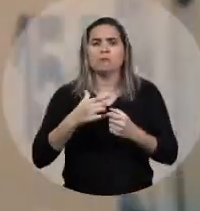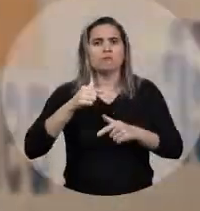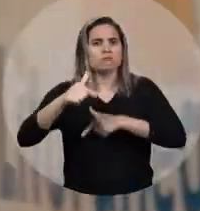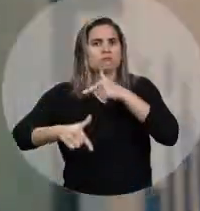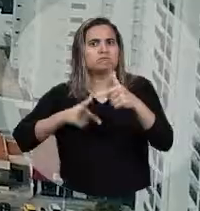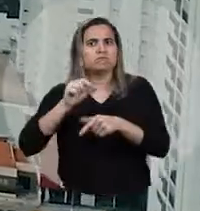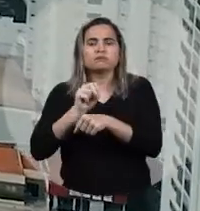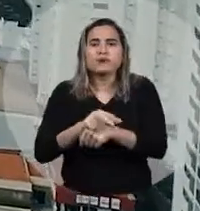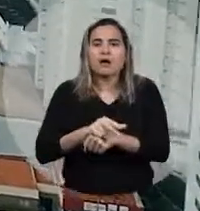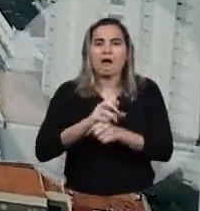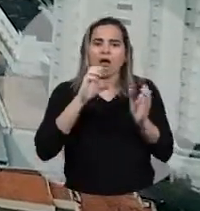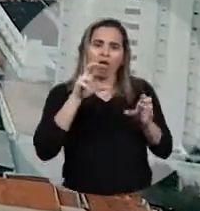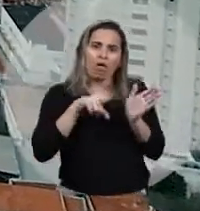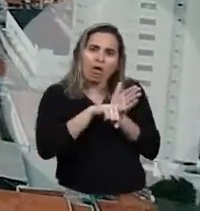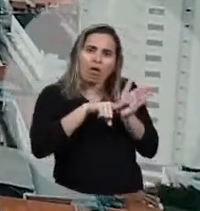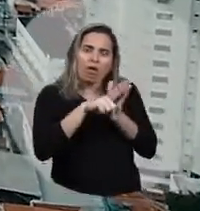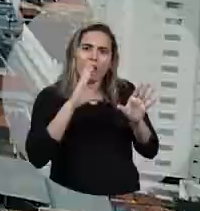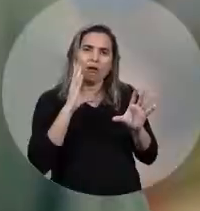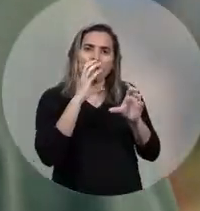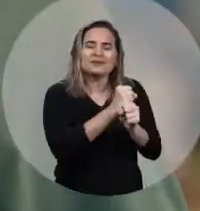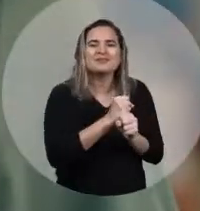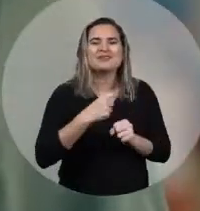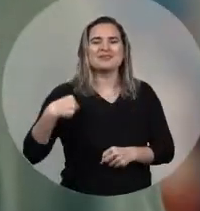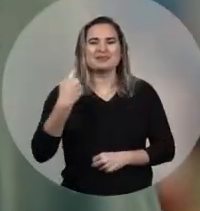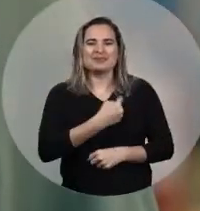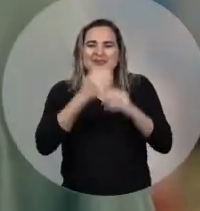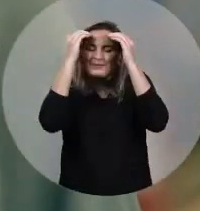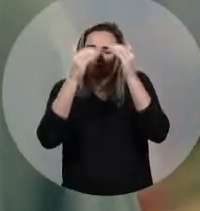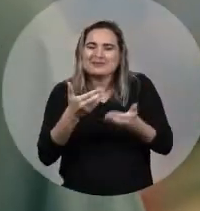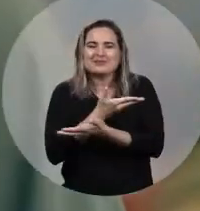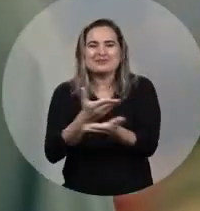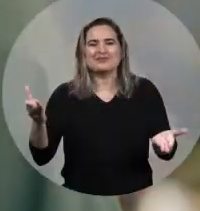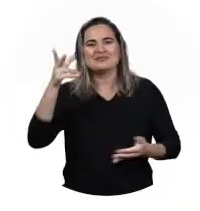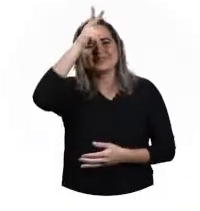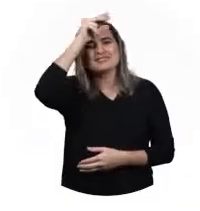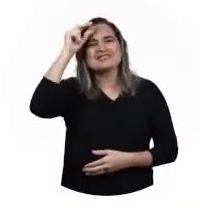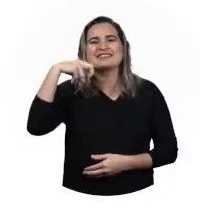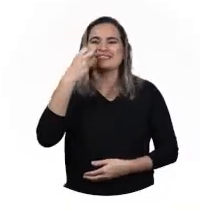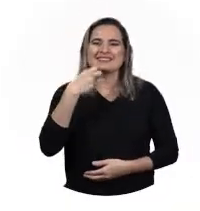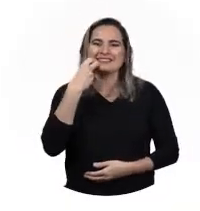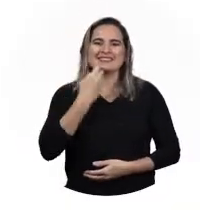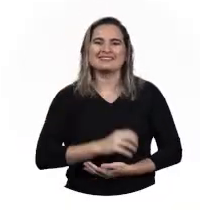já existente. Revisão do Plano Diretor. Compromisso de todos com a cidade. Prefeitura do Natal.